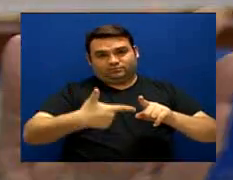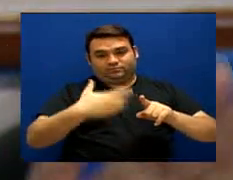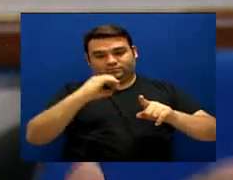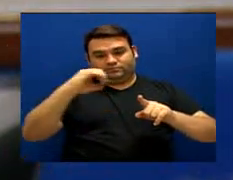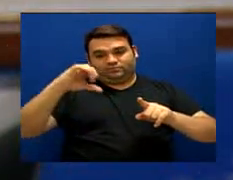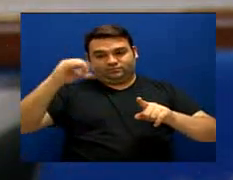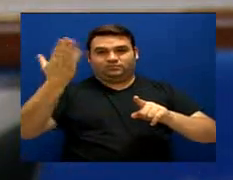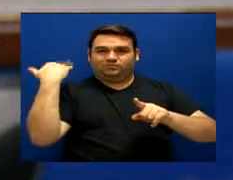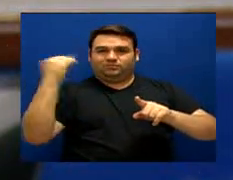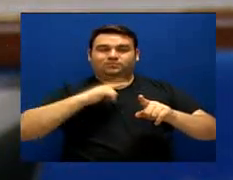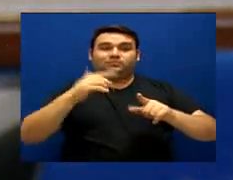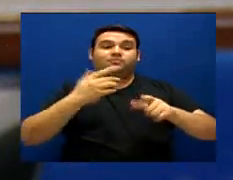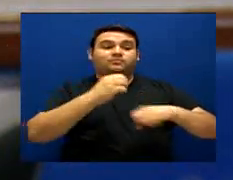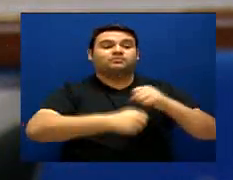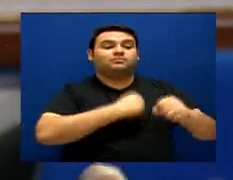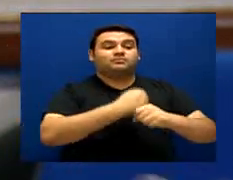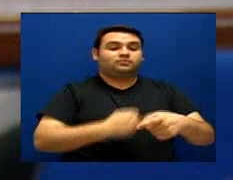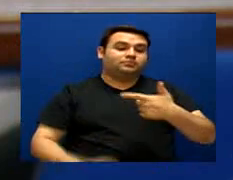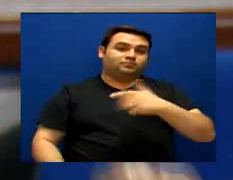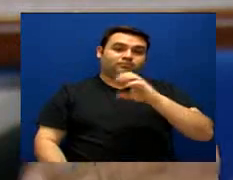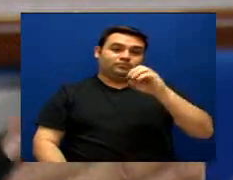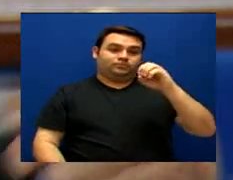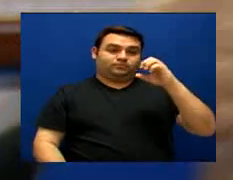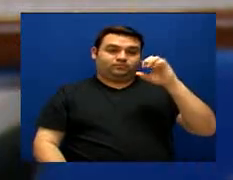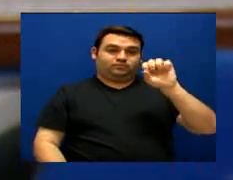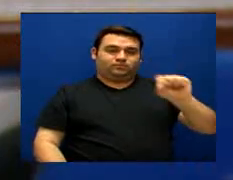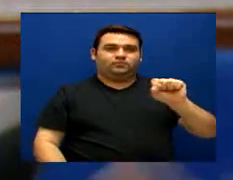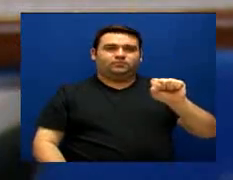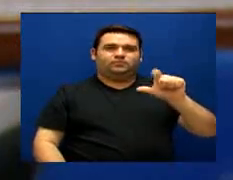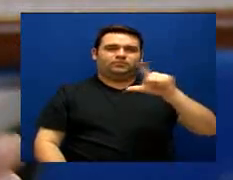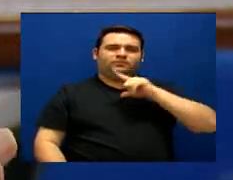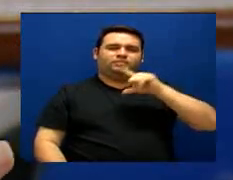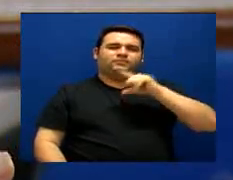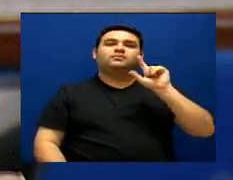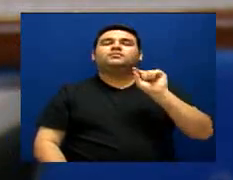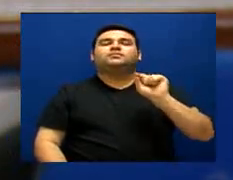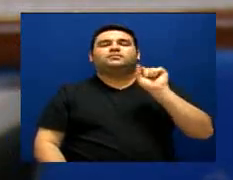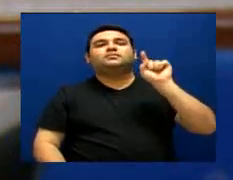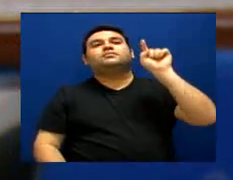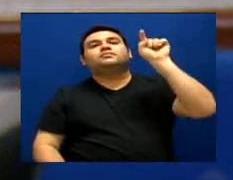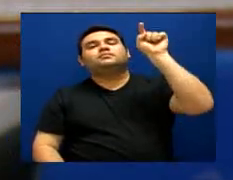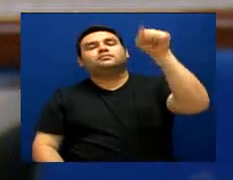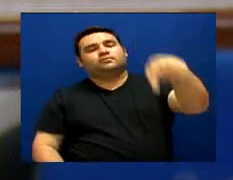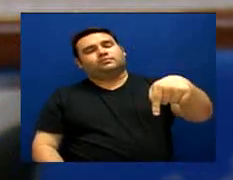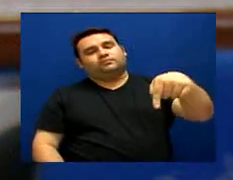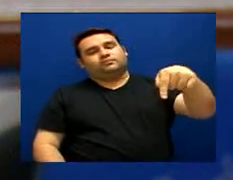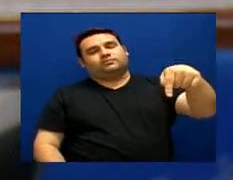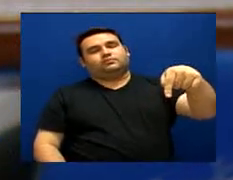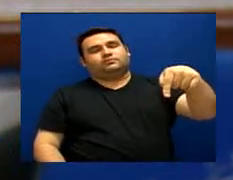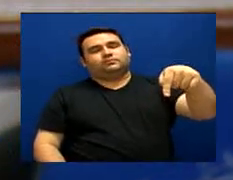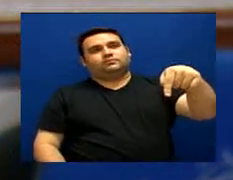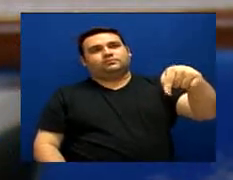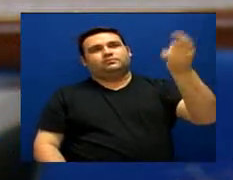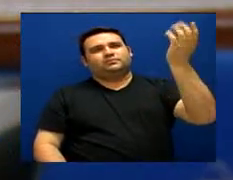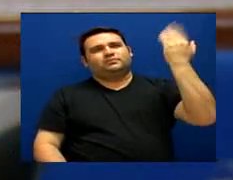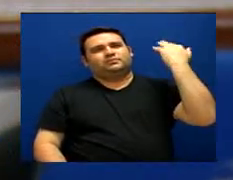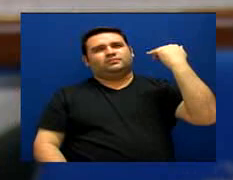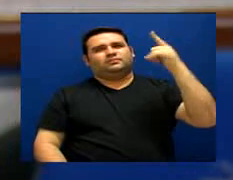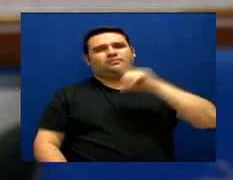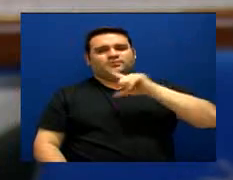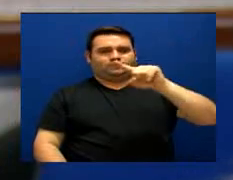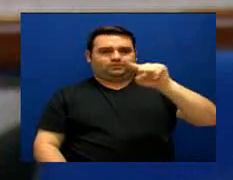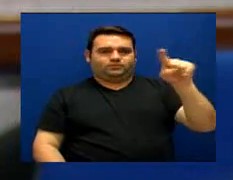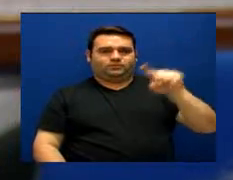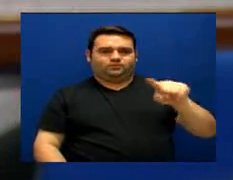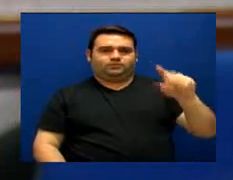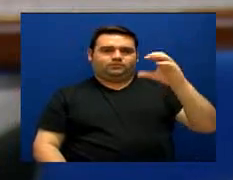em 2008, eu também fiz uma incerta lá onde tinha a